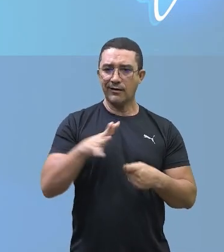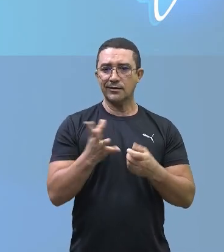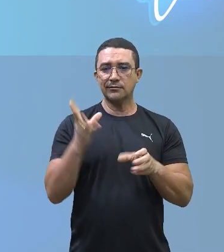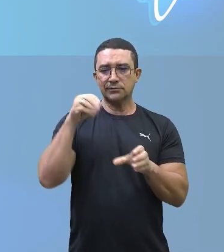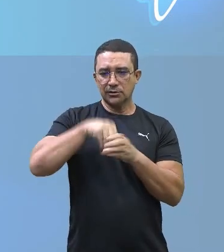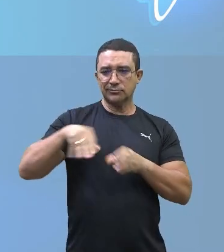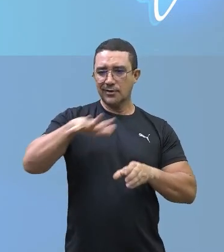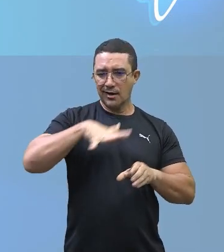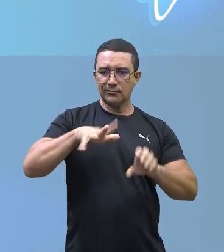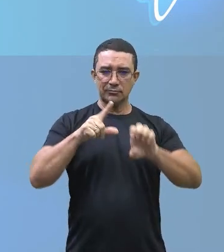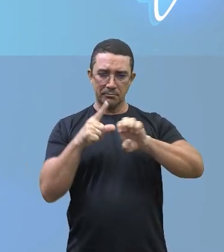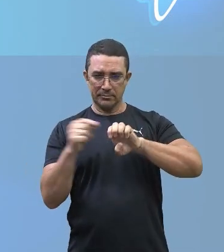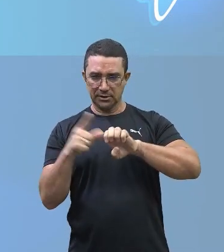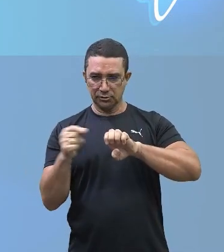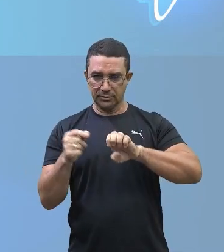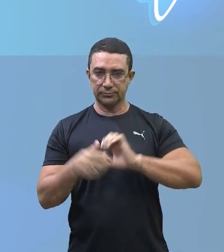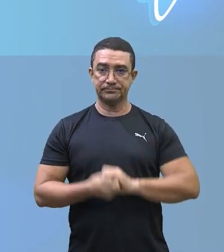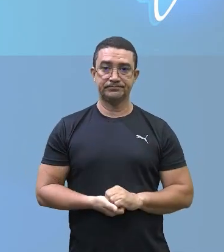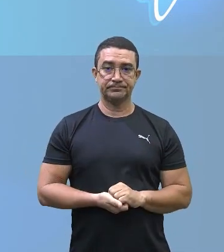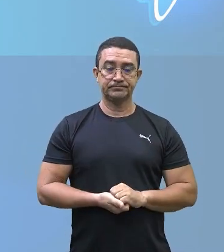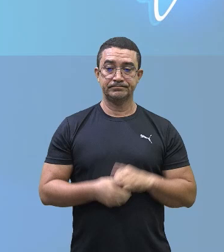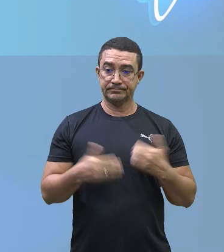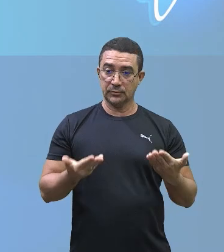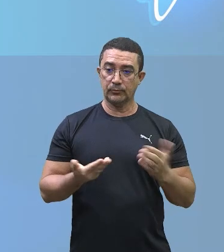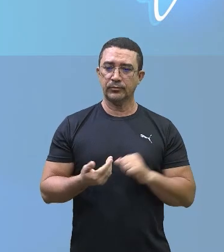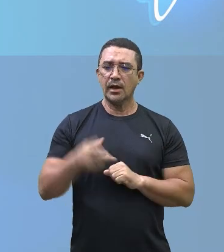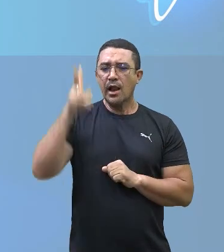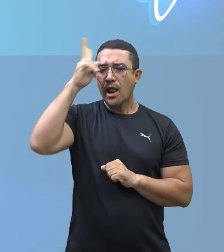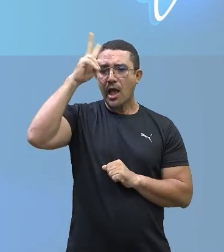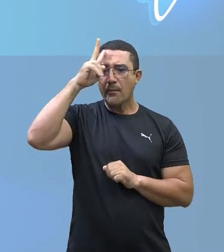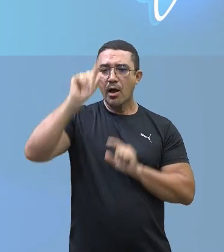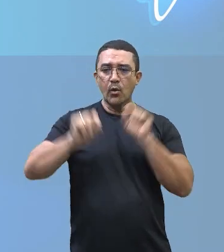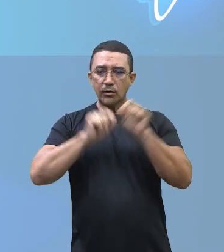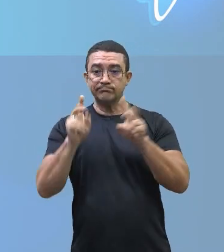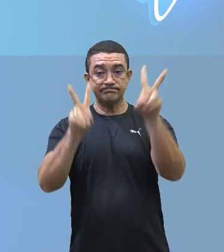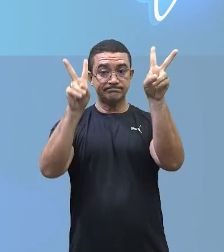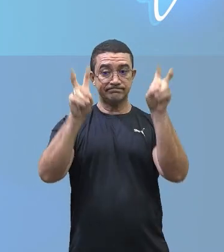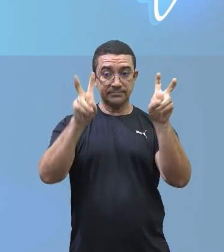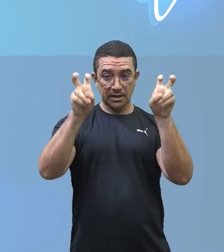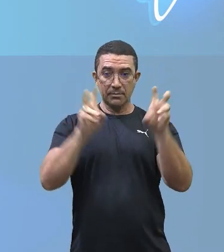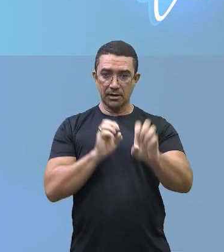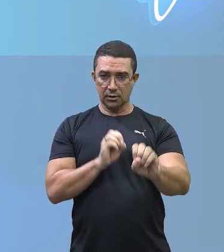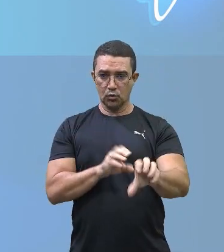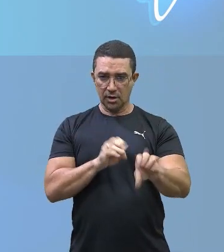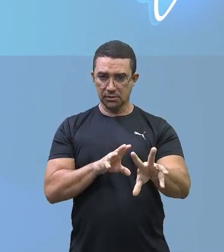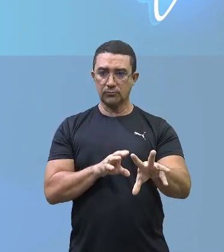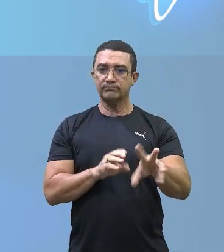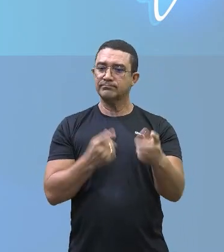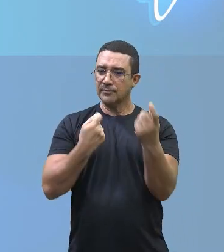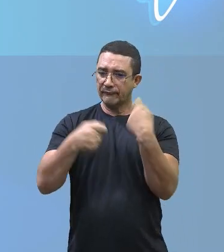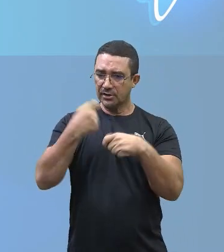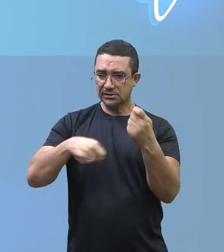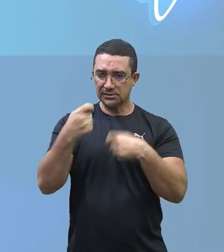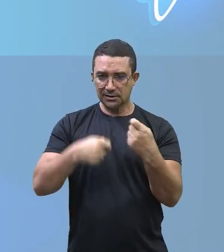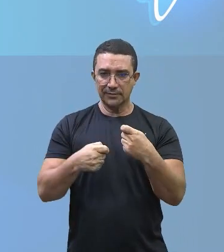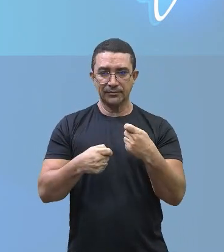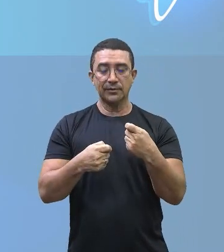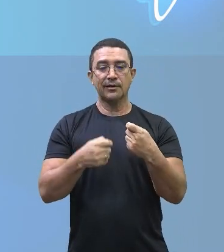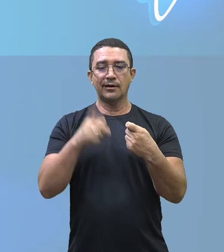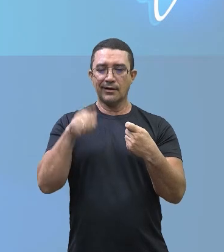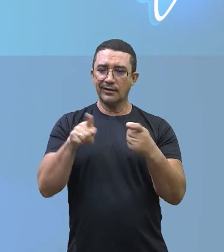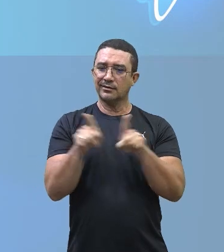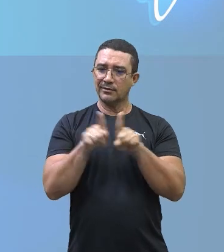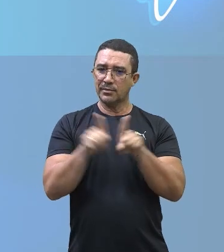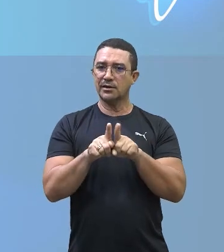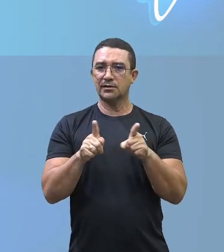né, professor? Exatamente. Lembrando, tá, gente, que esse tema, tá, educação financeira, ele faz parte, então, dessa mudança que